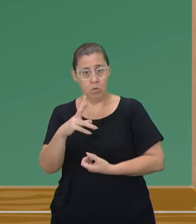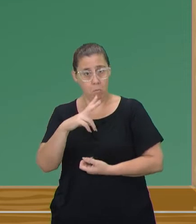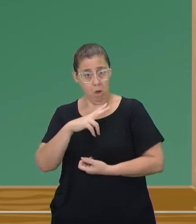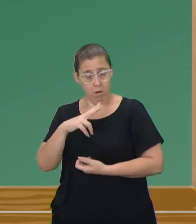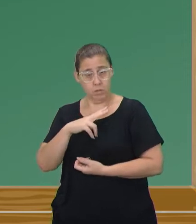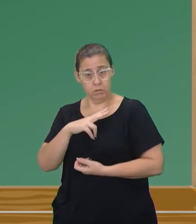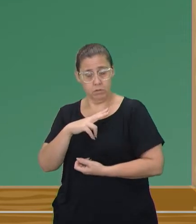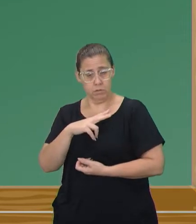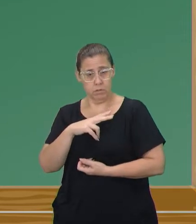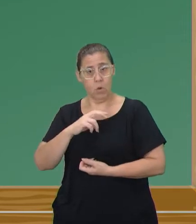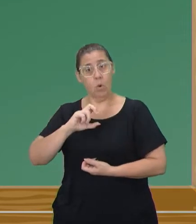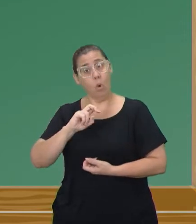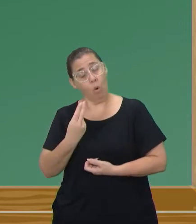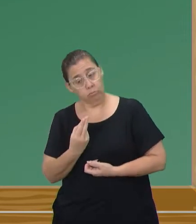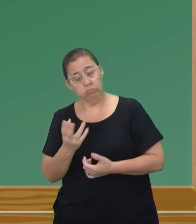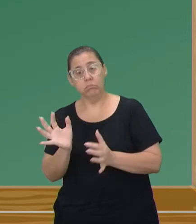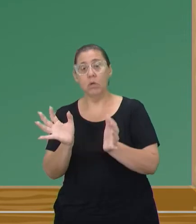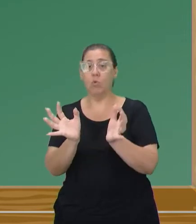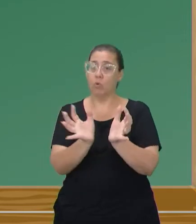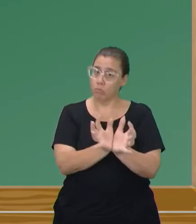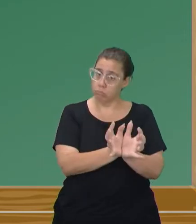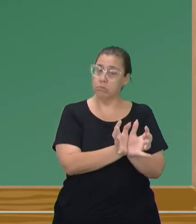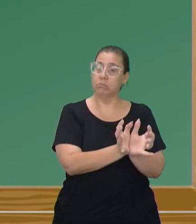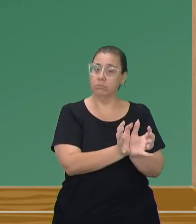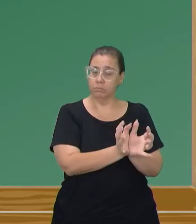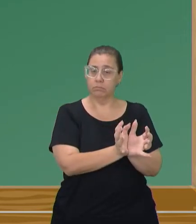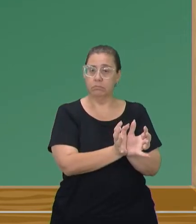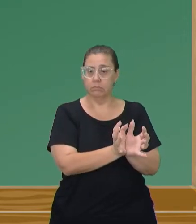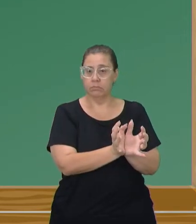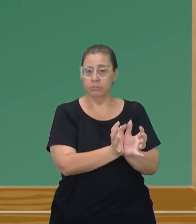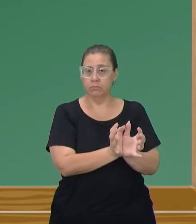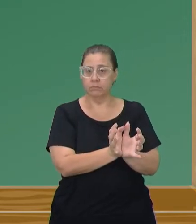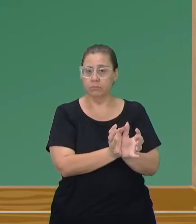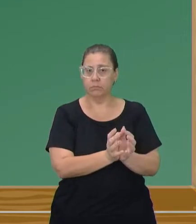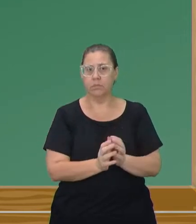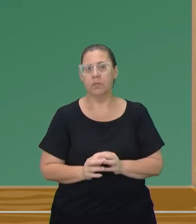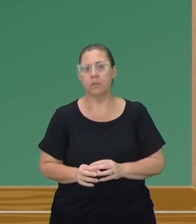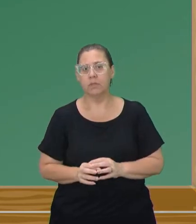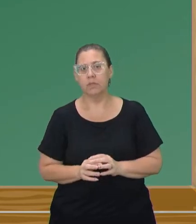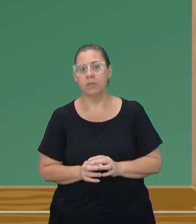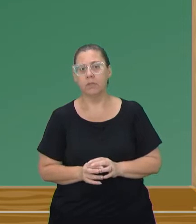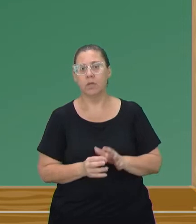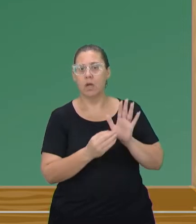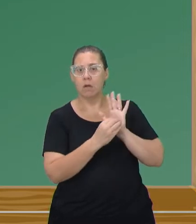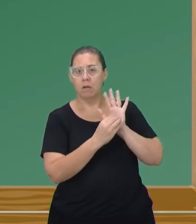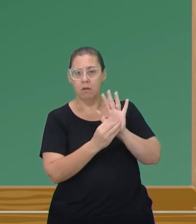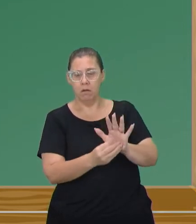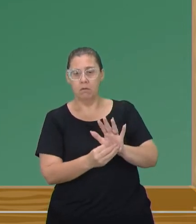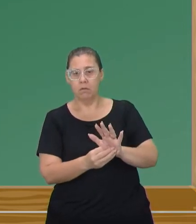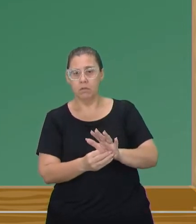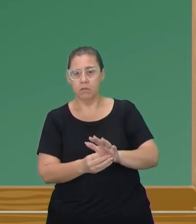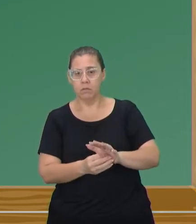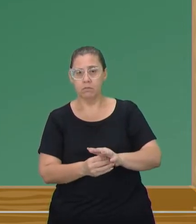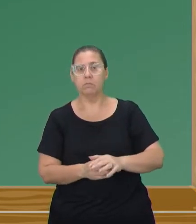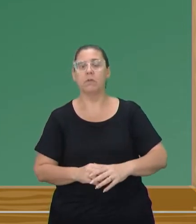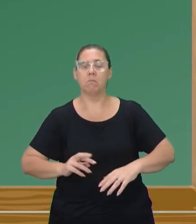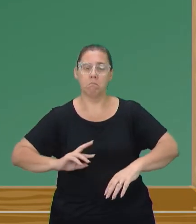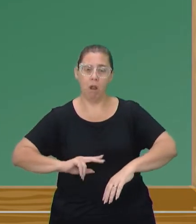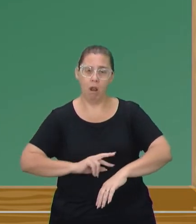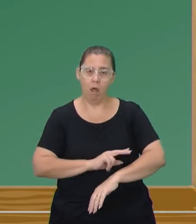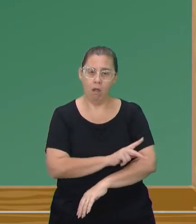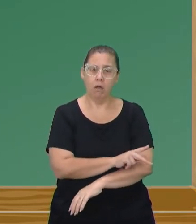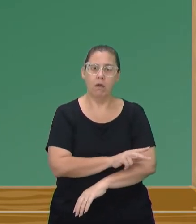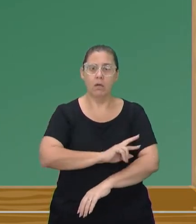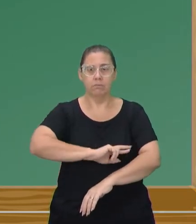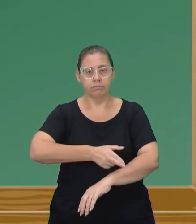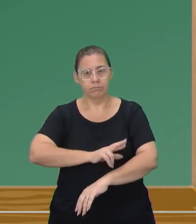individual ou coletiva, que coloca a etnia, da qual